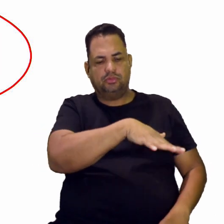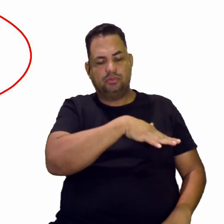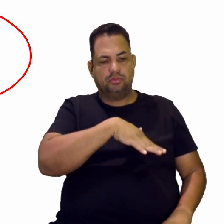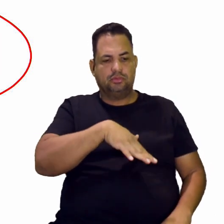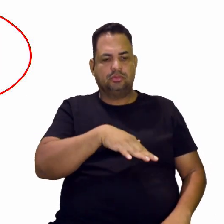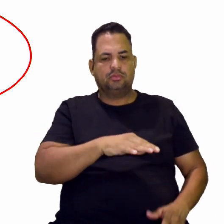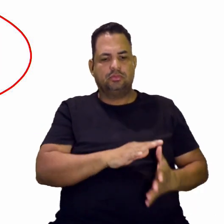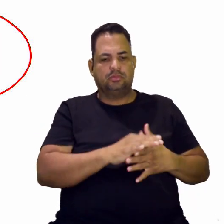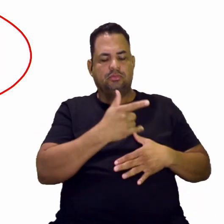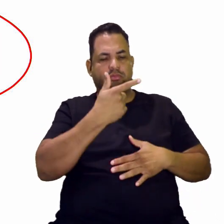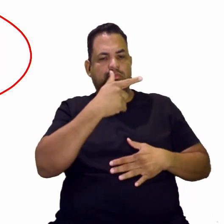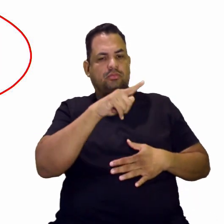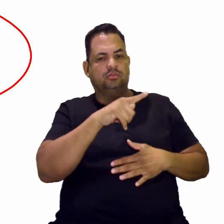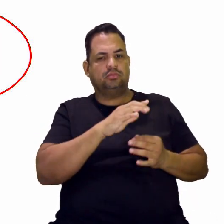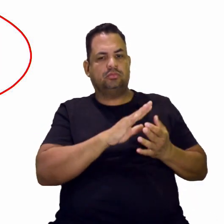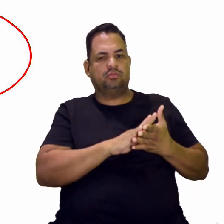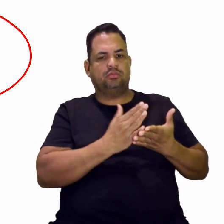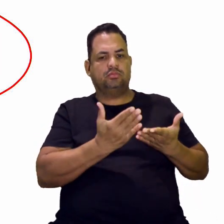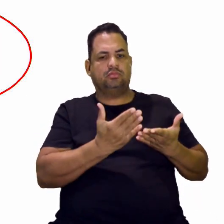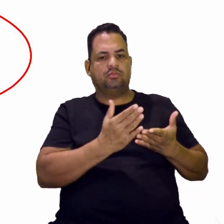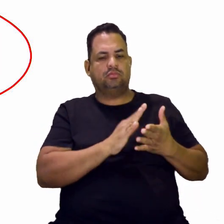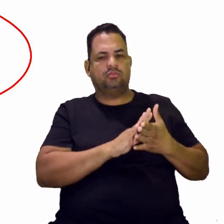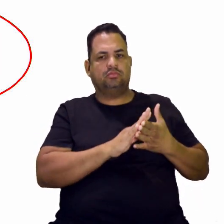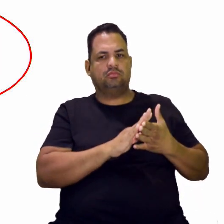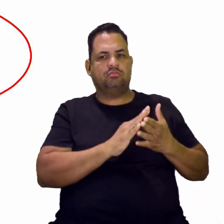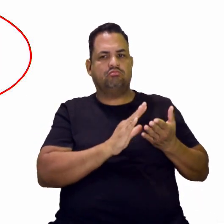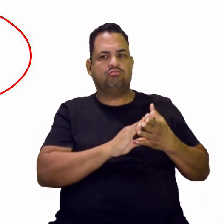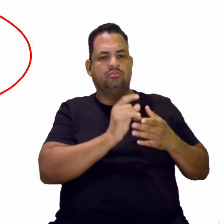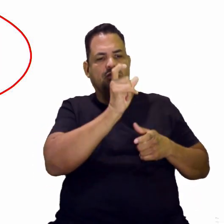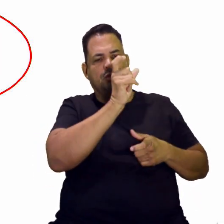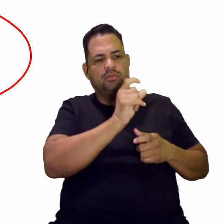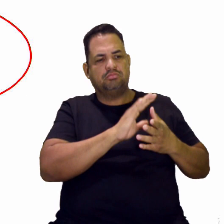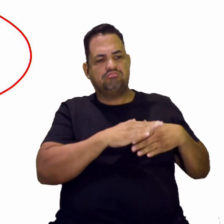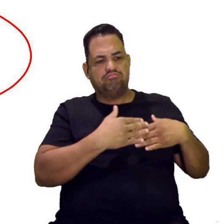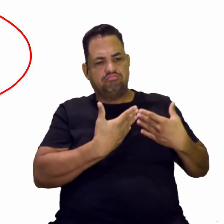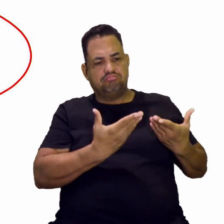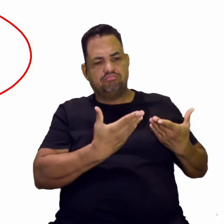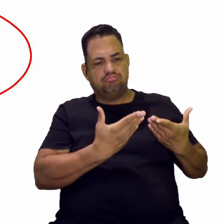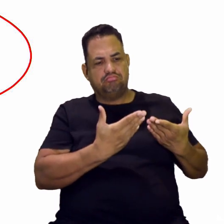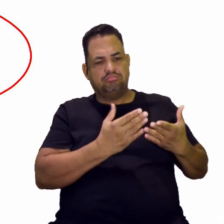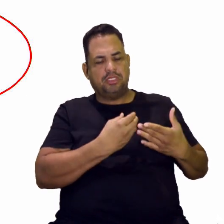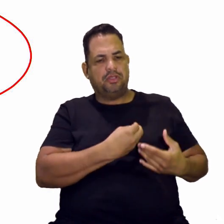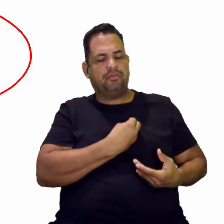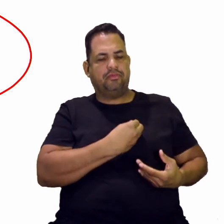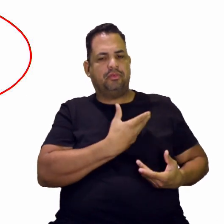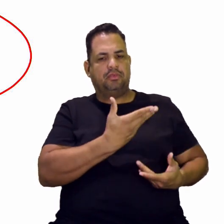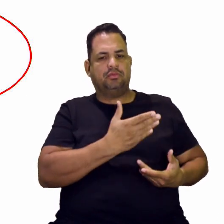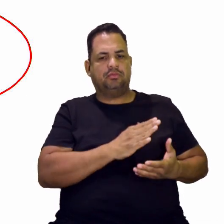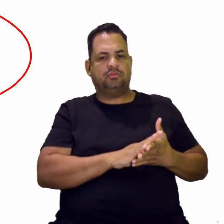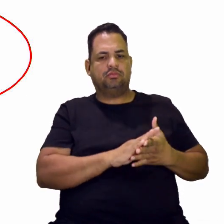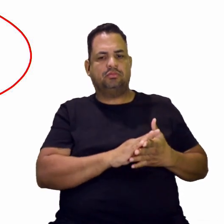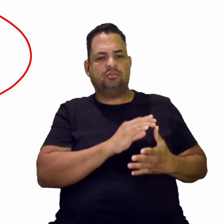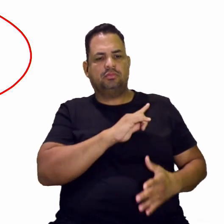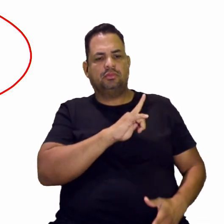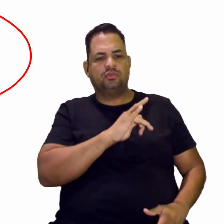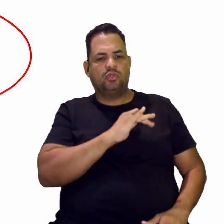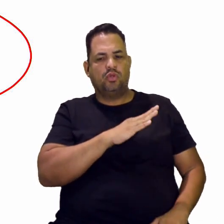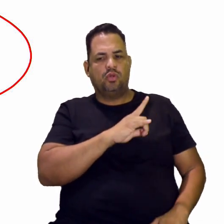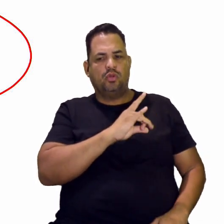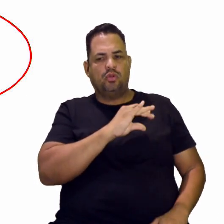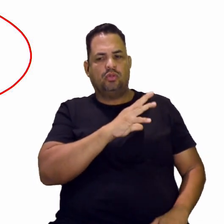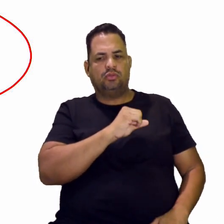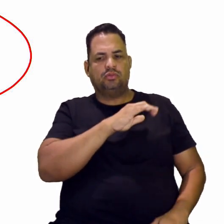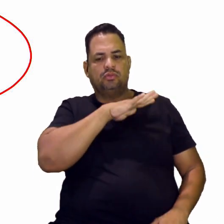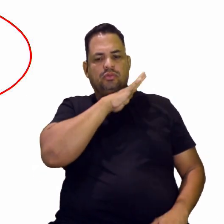para que ele consiga deixar uma determinada espécie mais à vontade. Como, por exemplo, nos zoológicos aí da vida que a